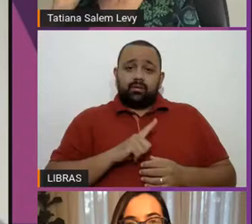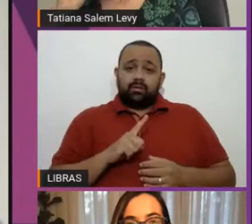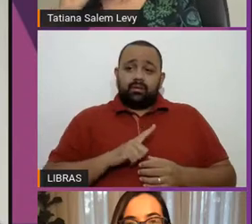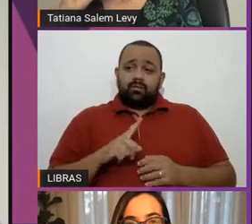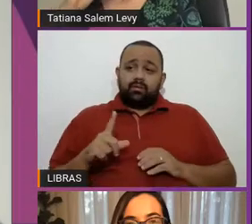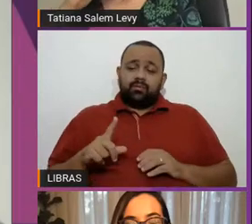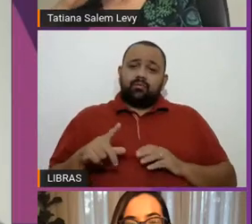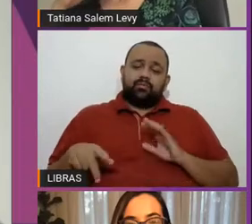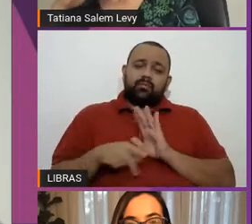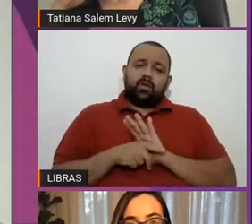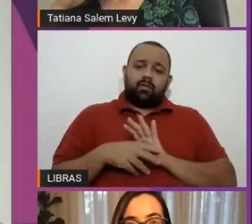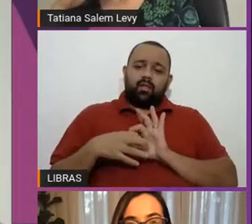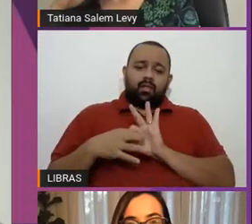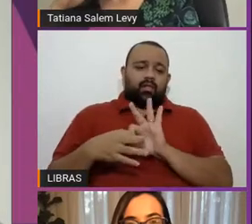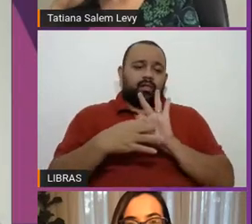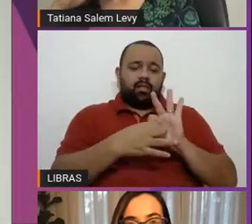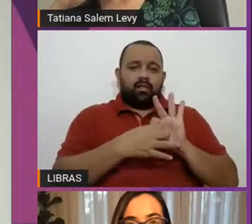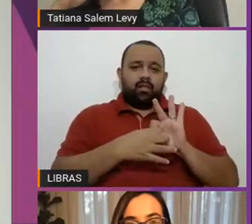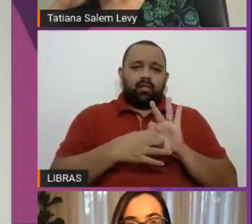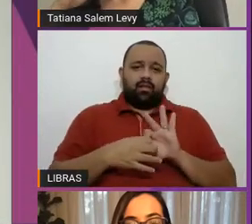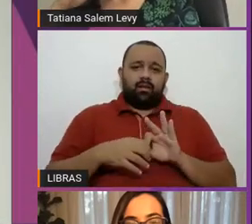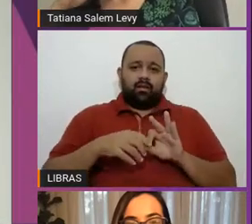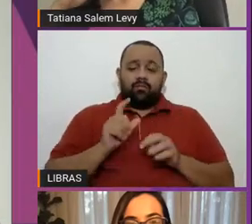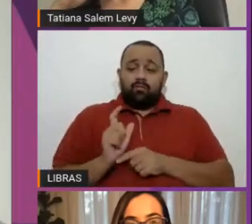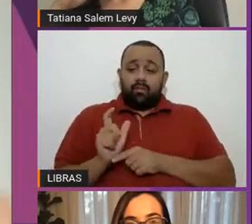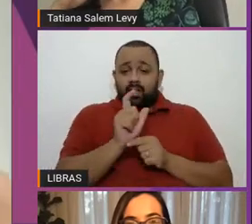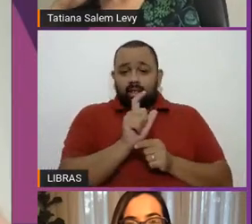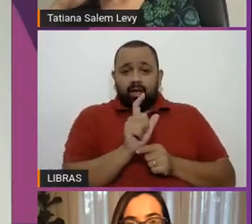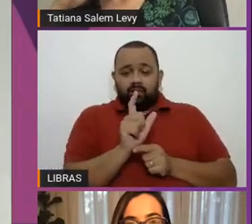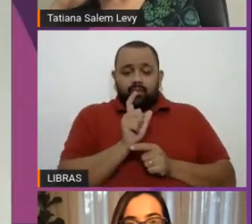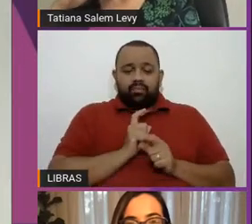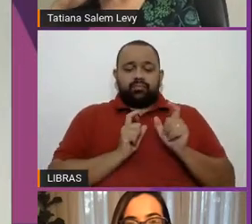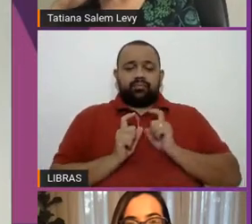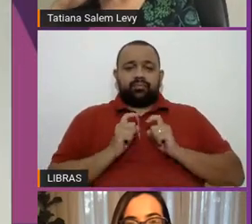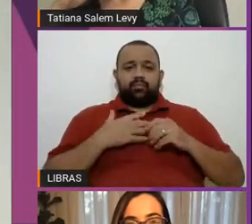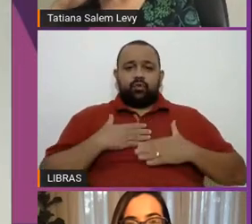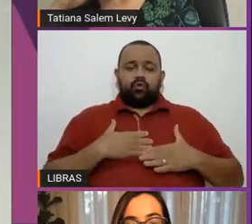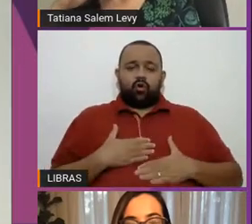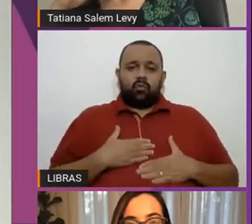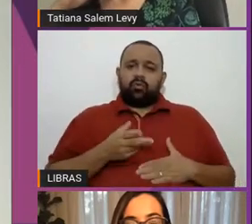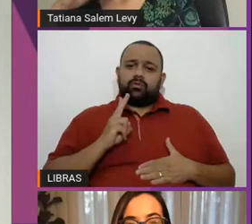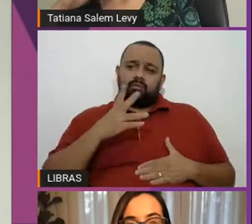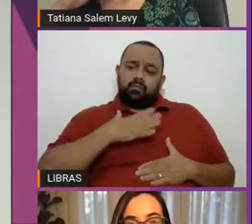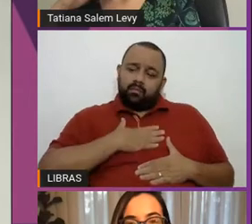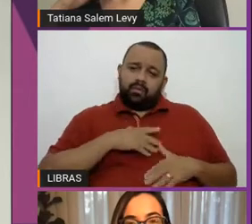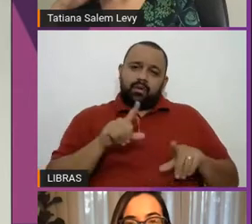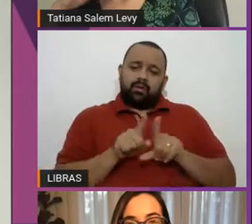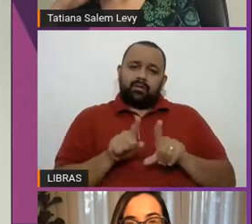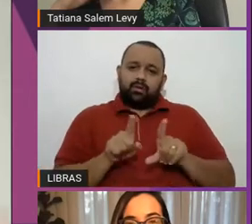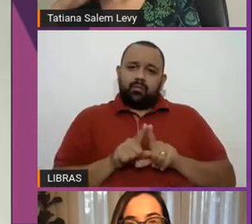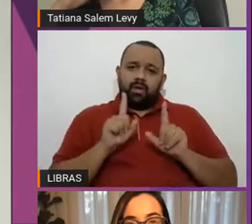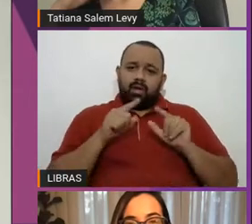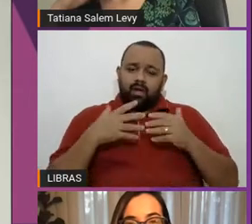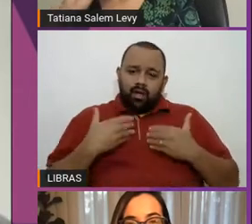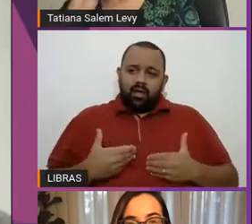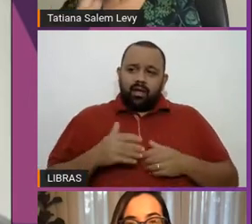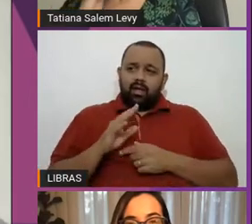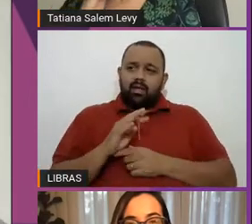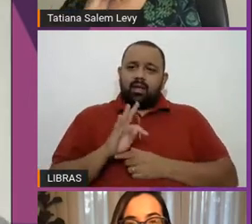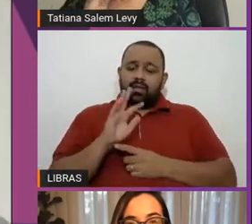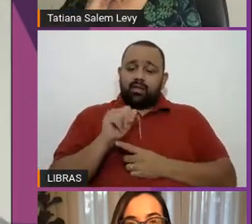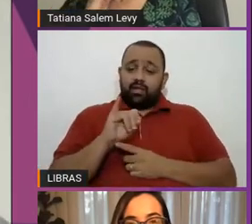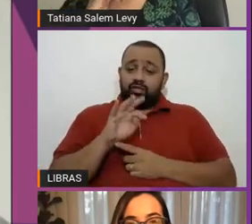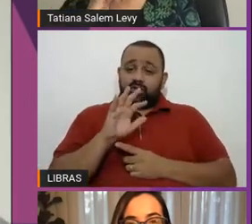vem da relação Impacto que as palavras têm no nosso corpo também que foi sempre assim para mim assim eu lembro que já tinha de sair